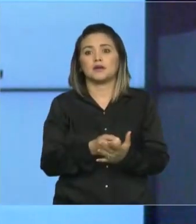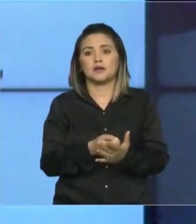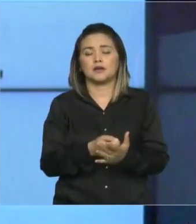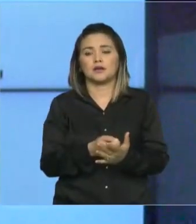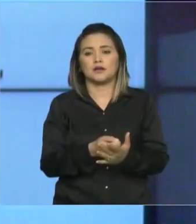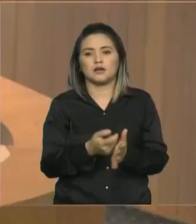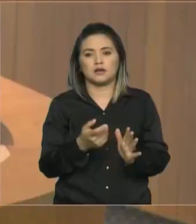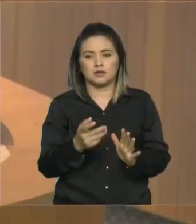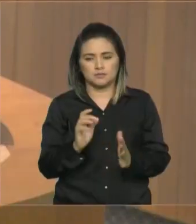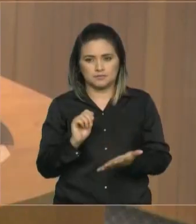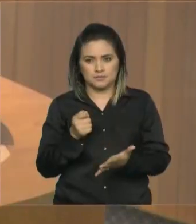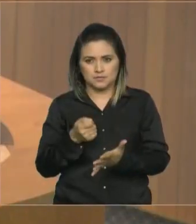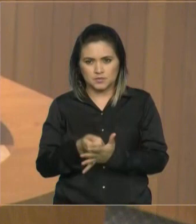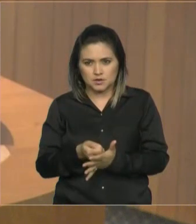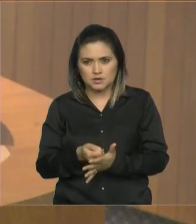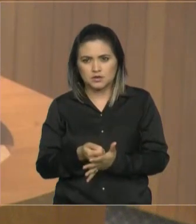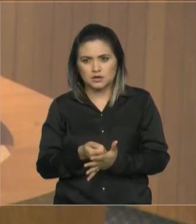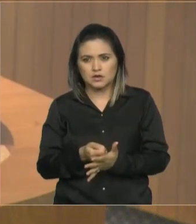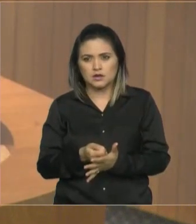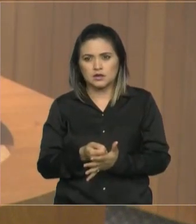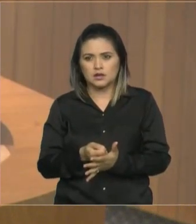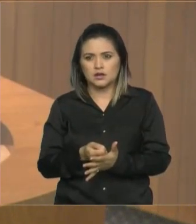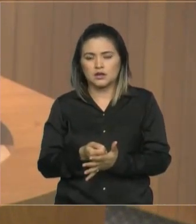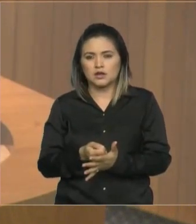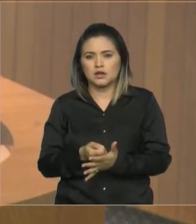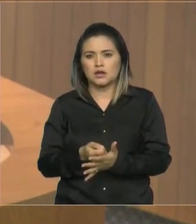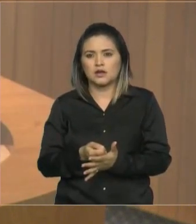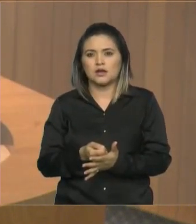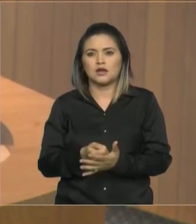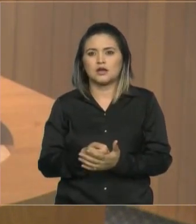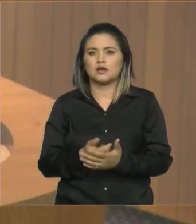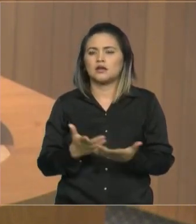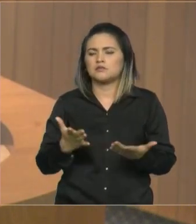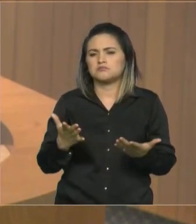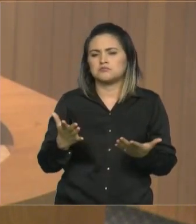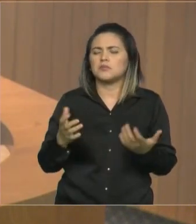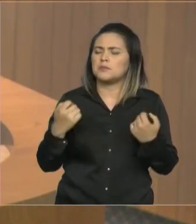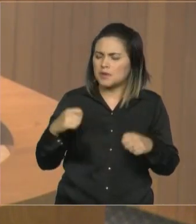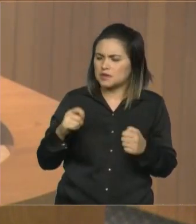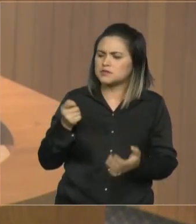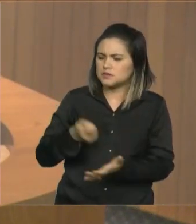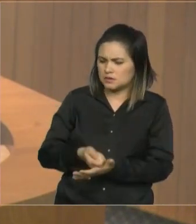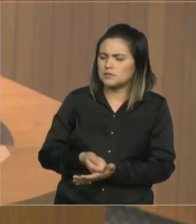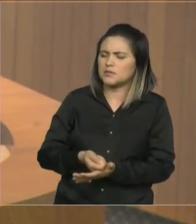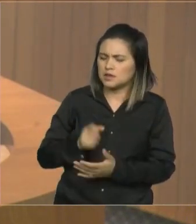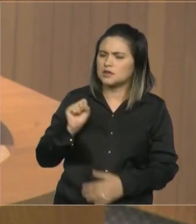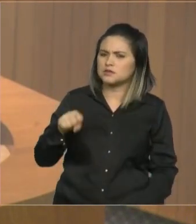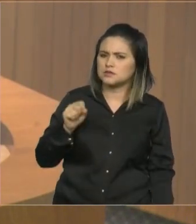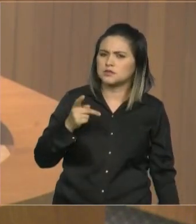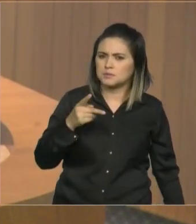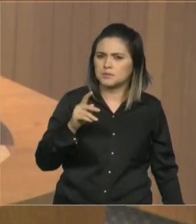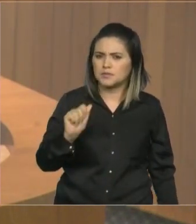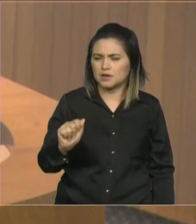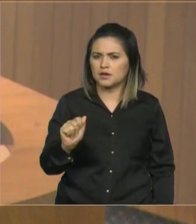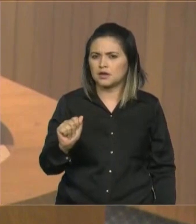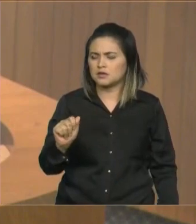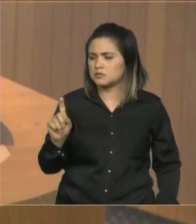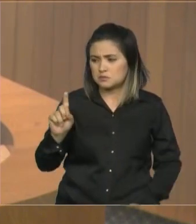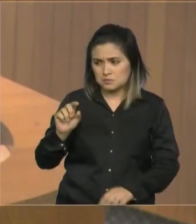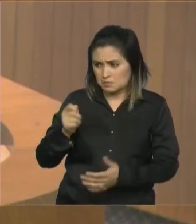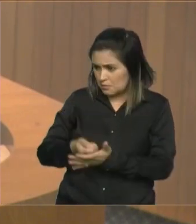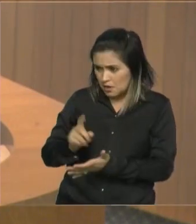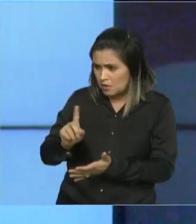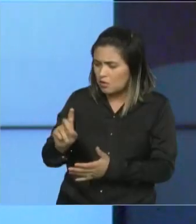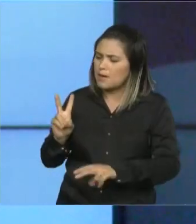pensão, como já disse, ninguém discute a necessidade dele pagar a pensão dele, tem que pagar. E não pagou, vai preso. Mas